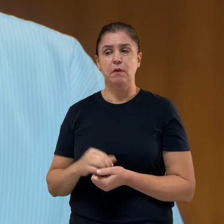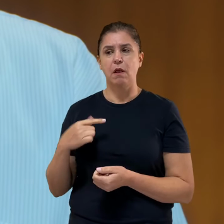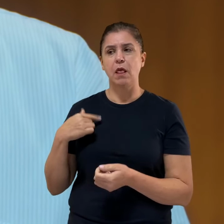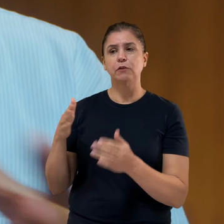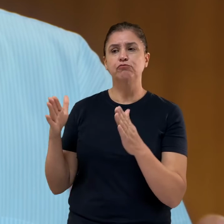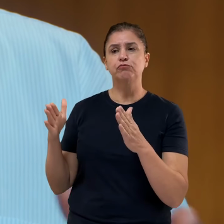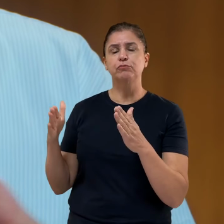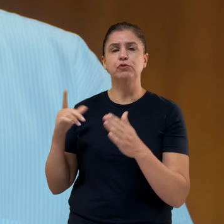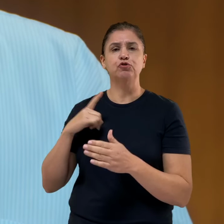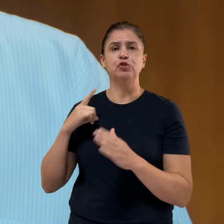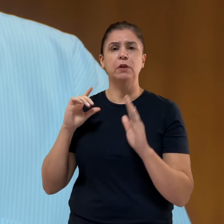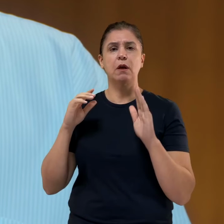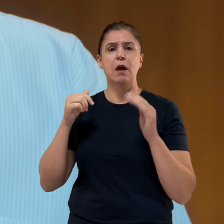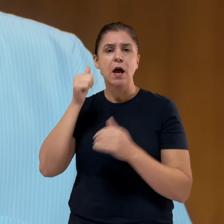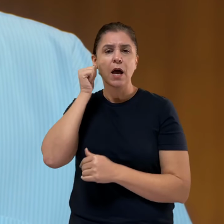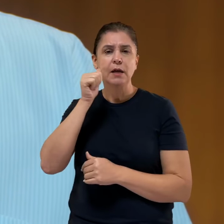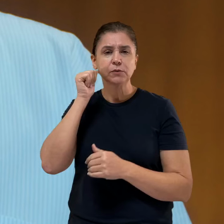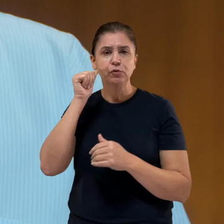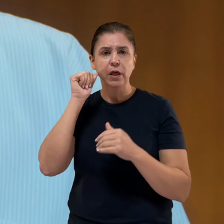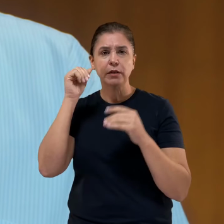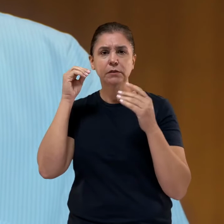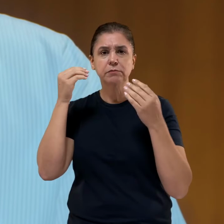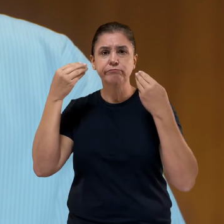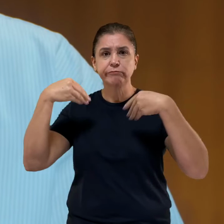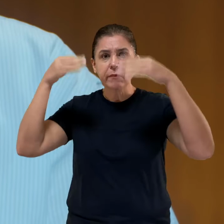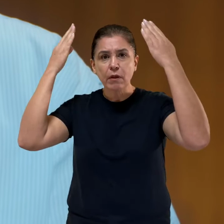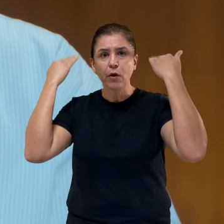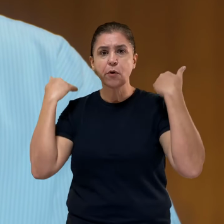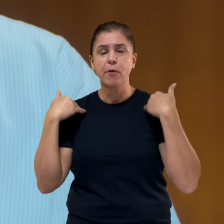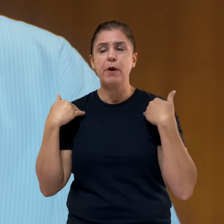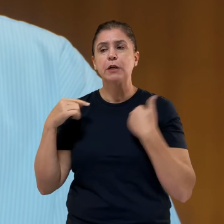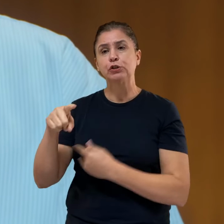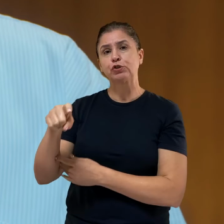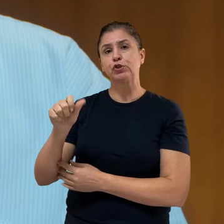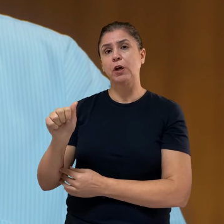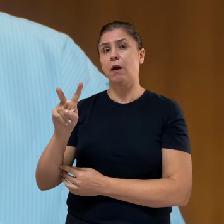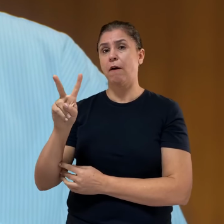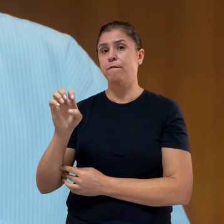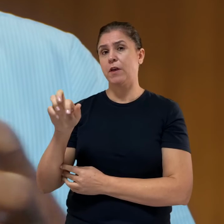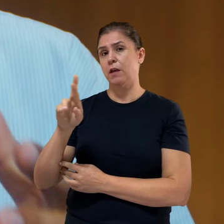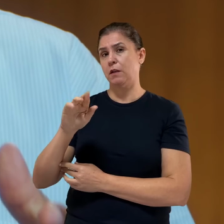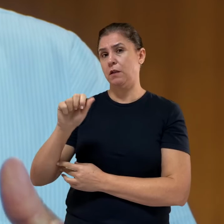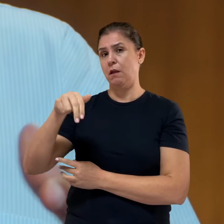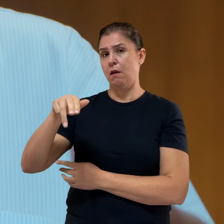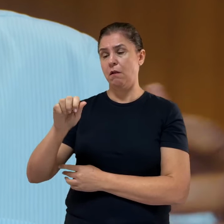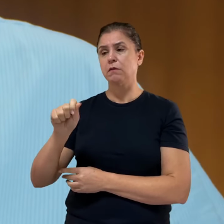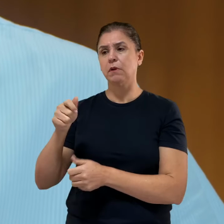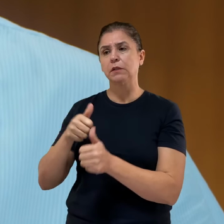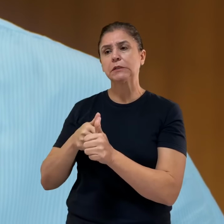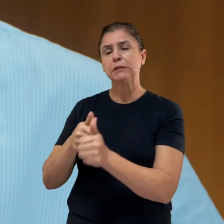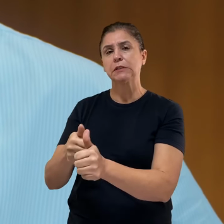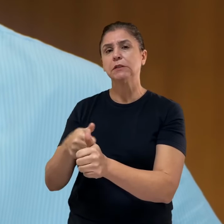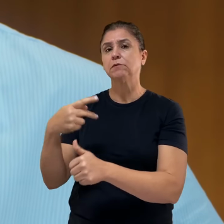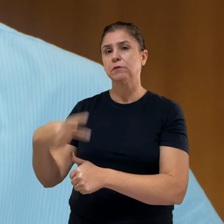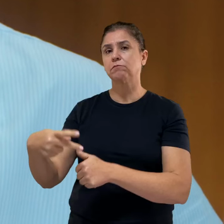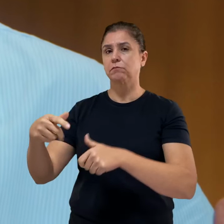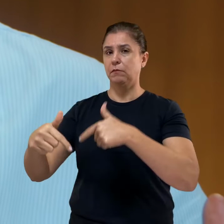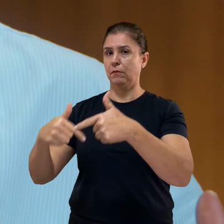como as irmãs chaveirianas. Então elas que conduziam esse trabalho.